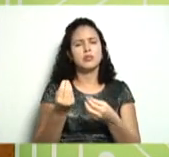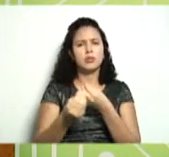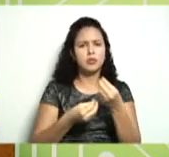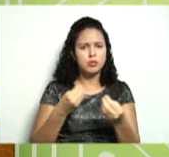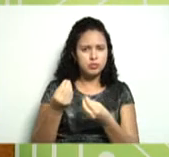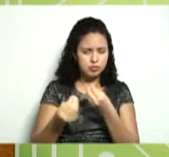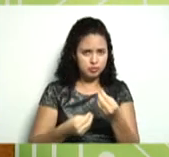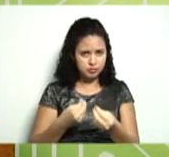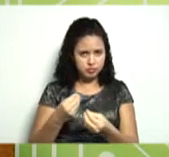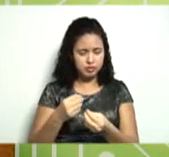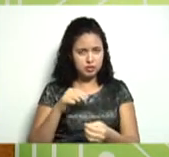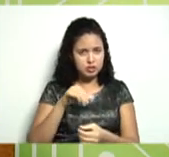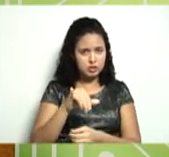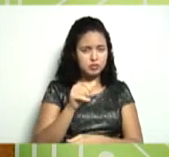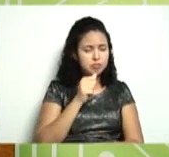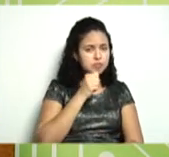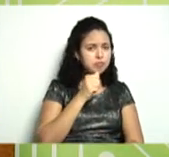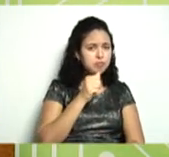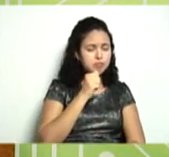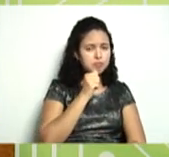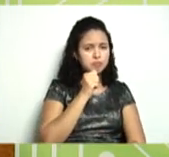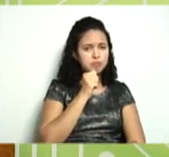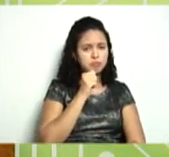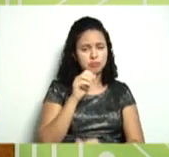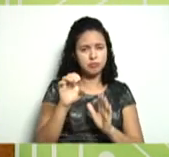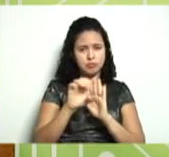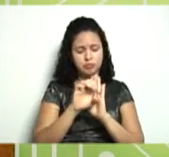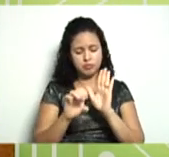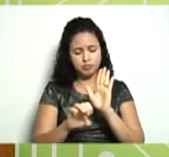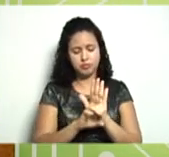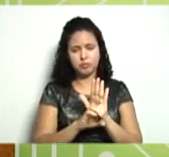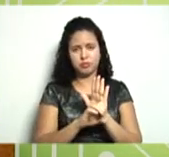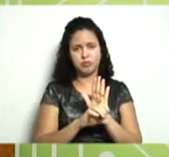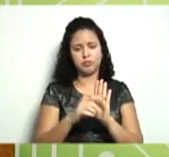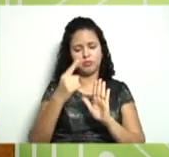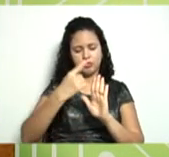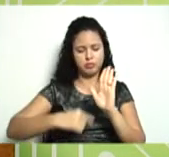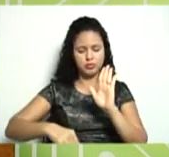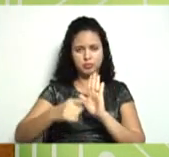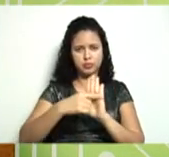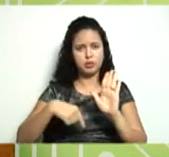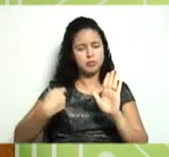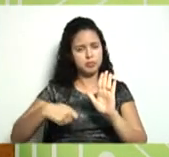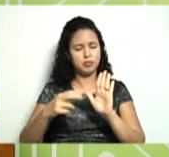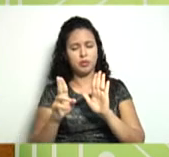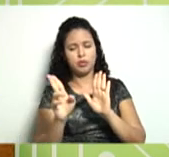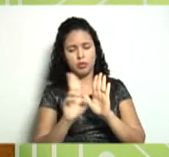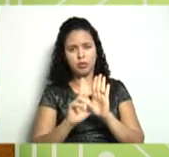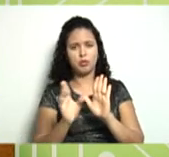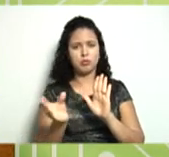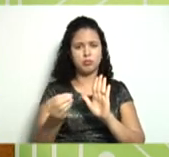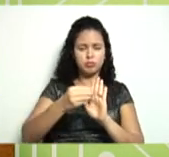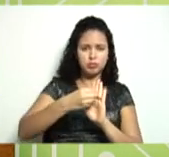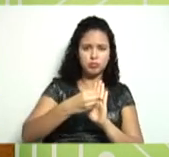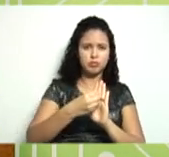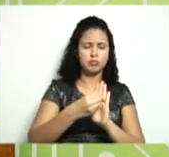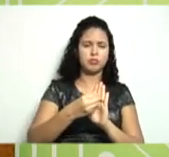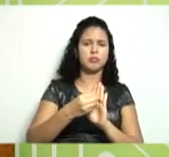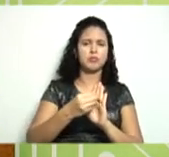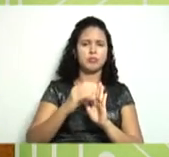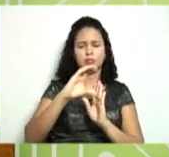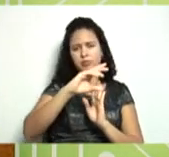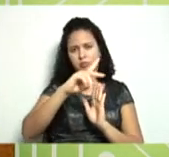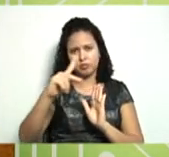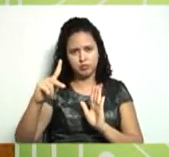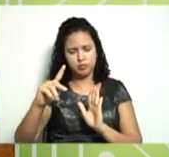E se não tiver isso, esse estatuto é nulo. Nós estamos aqui agora aprendendo quais são as primeiras coisas que tem que